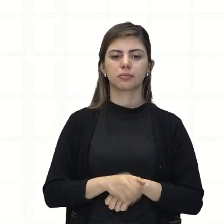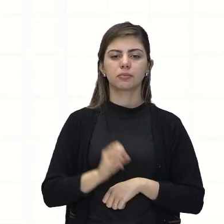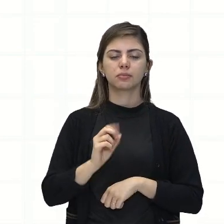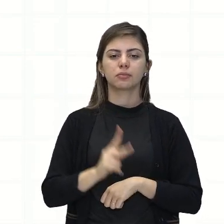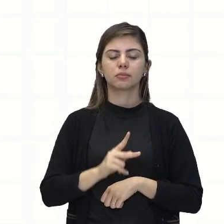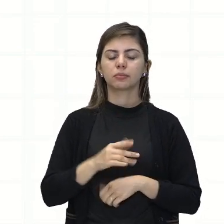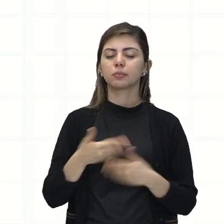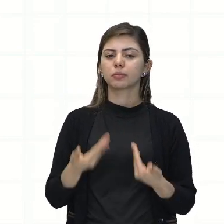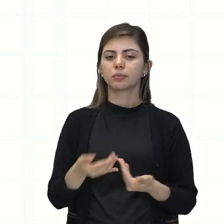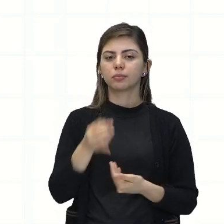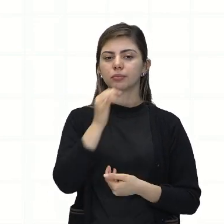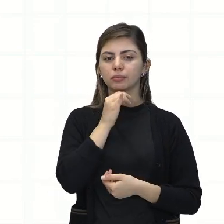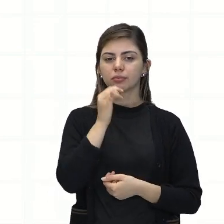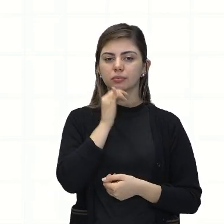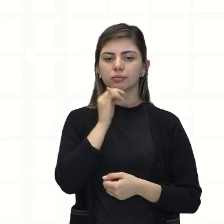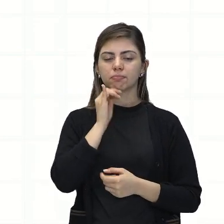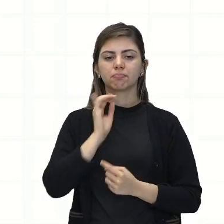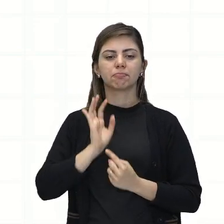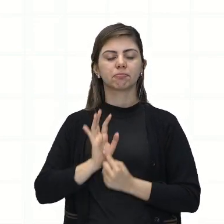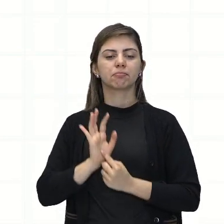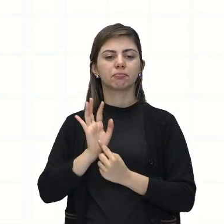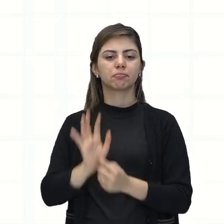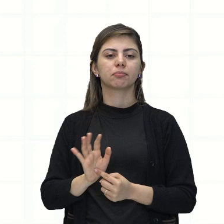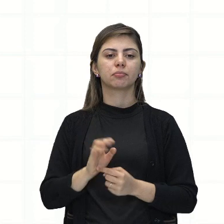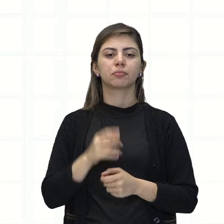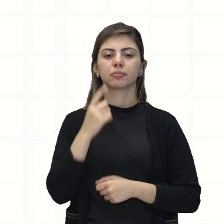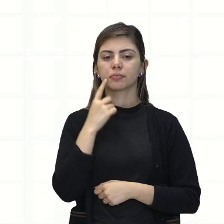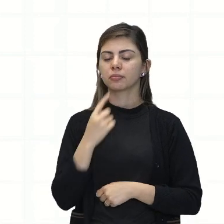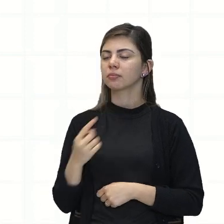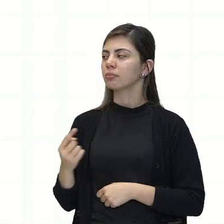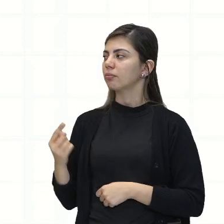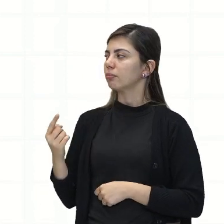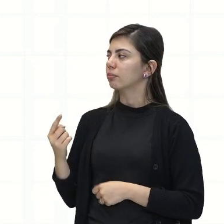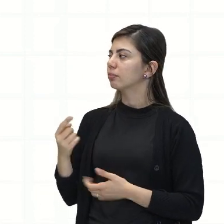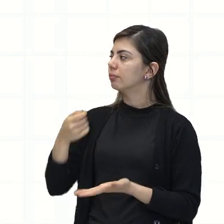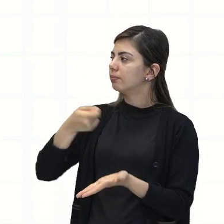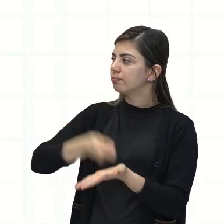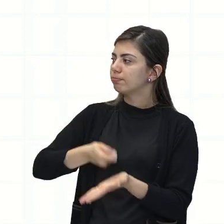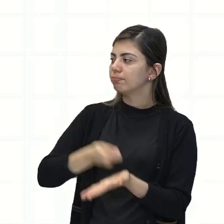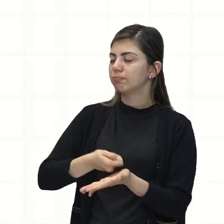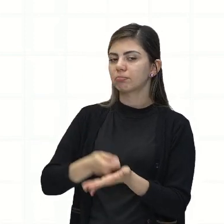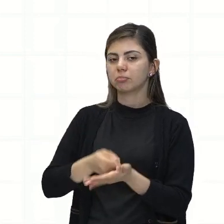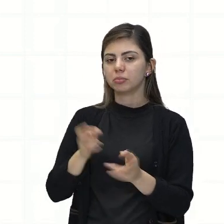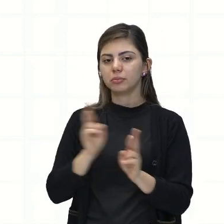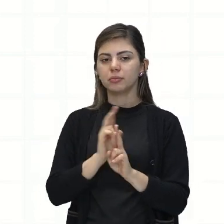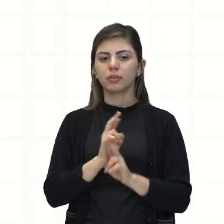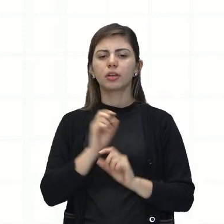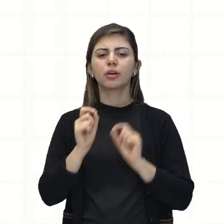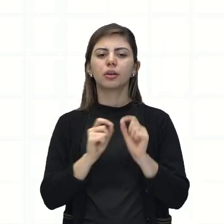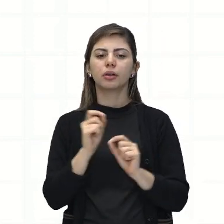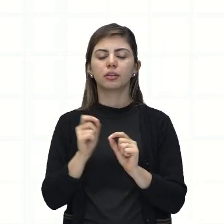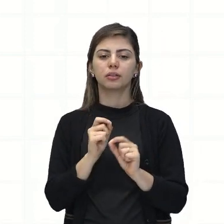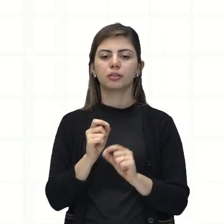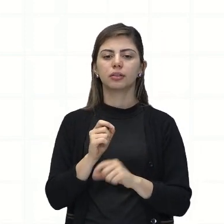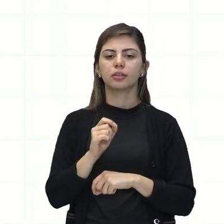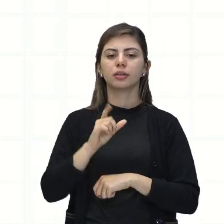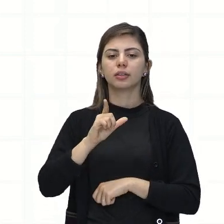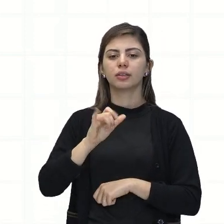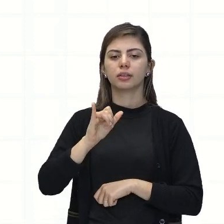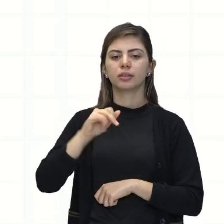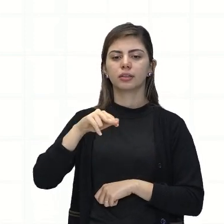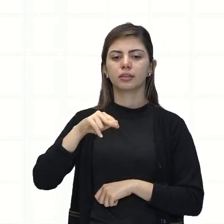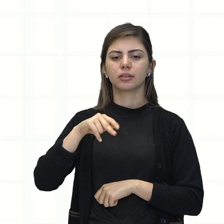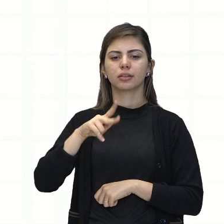E um exemplo de mutualismo obrigatório, a gente tem aqui, ó, que são os líquens,